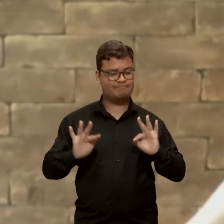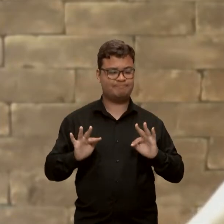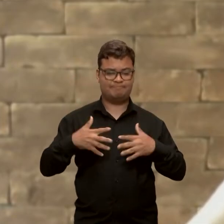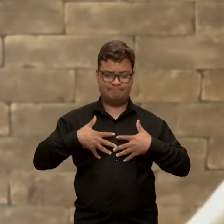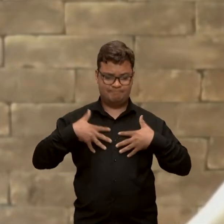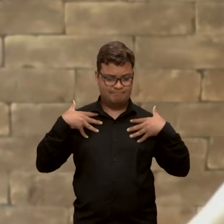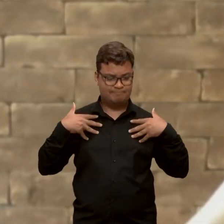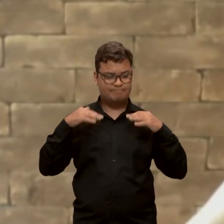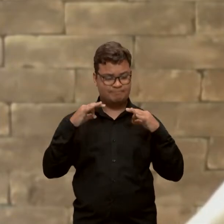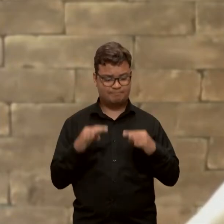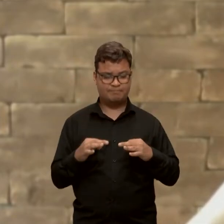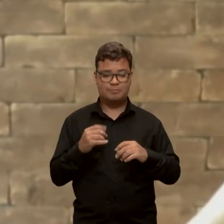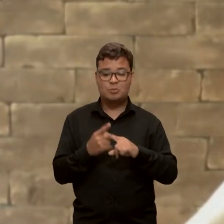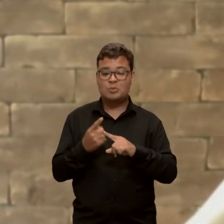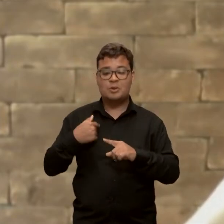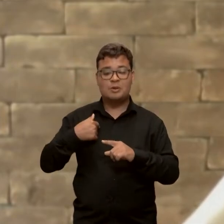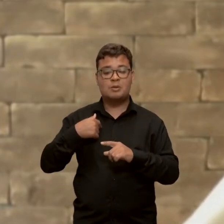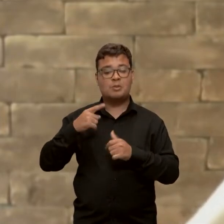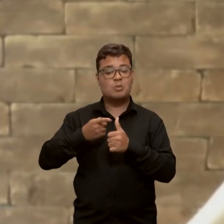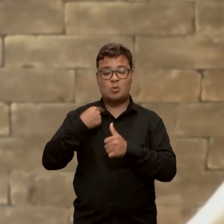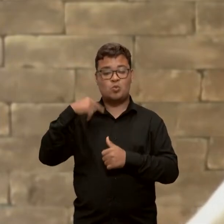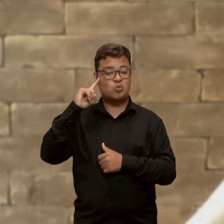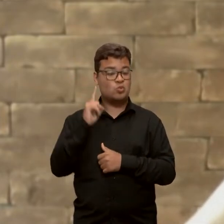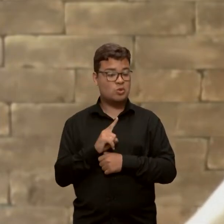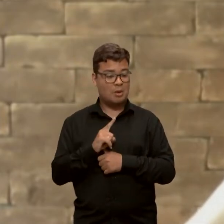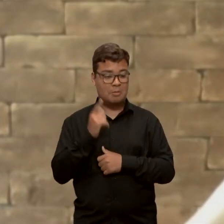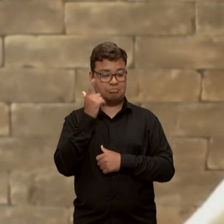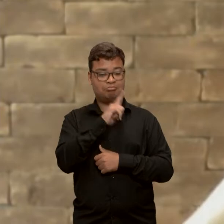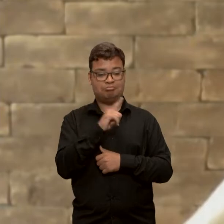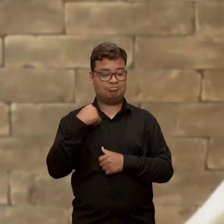Eu primeiro que nem sabia que ia dar alguma coisa, eu